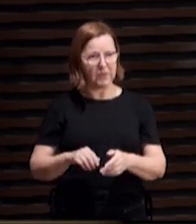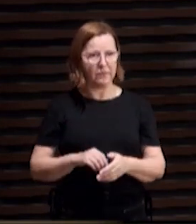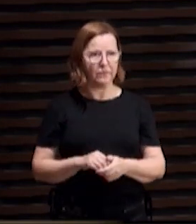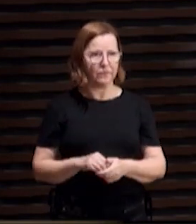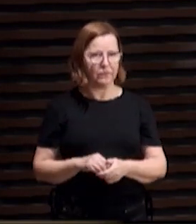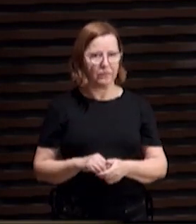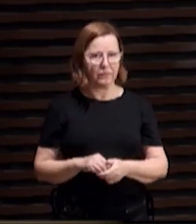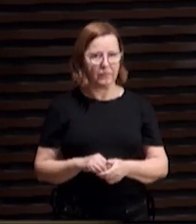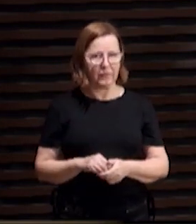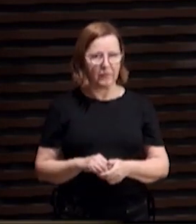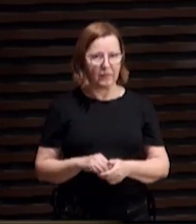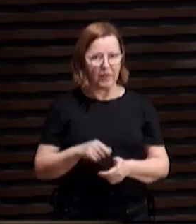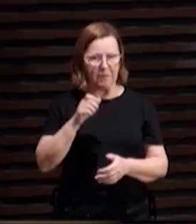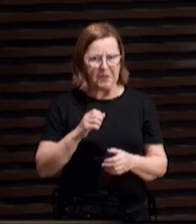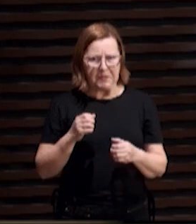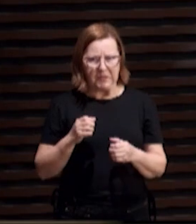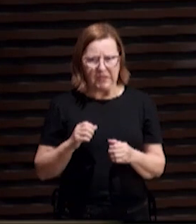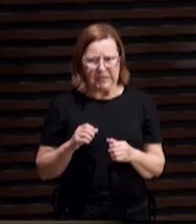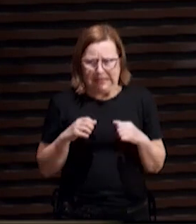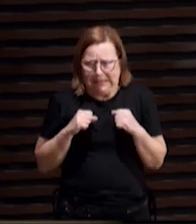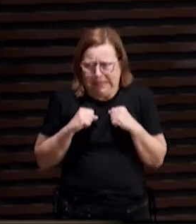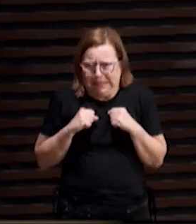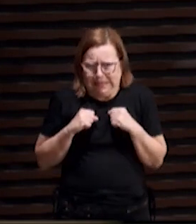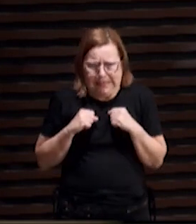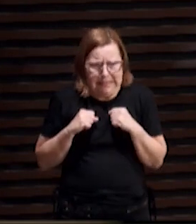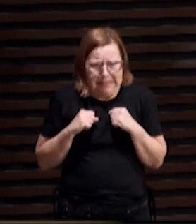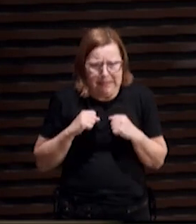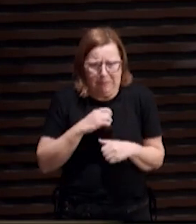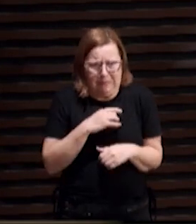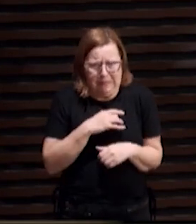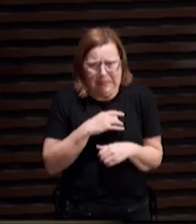Elas se encolhem, elas se acovardam.